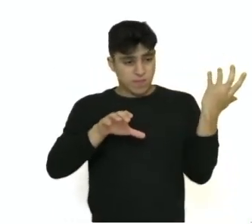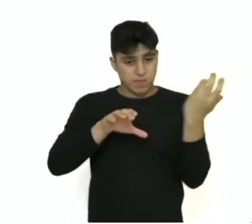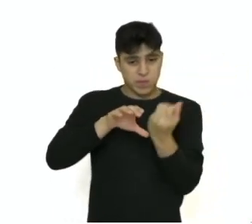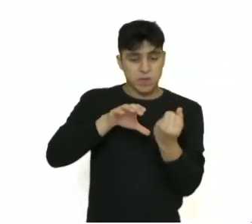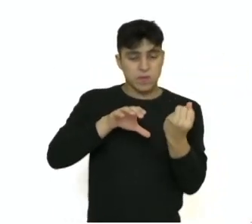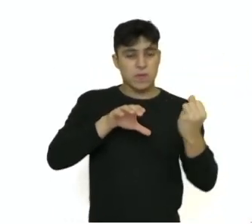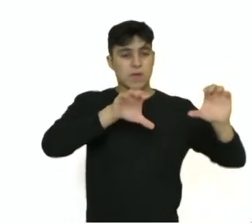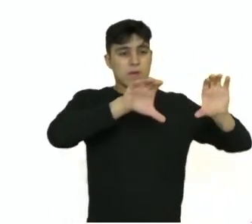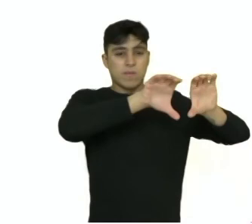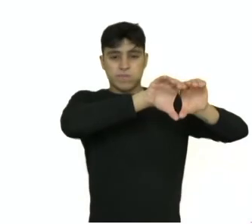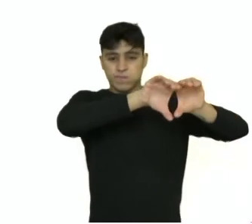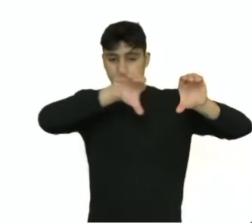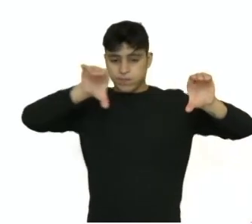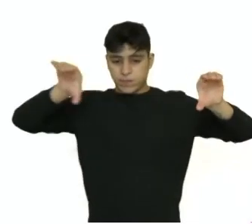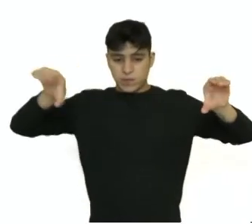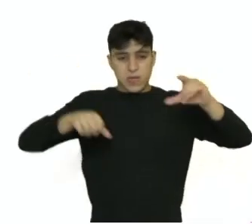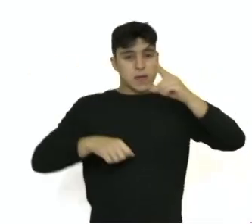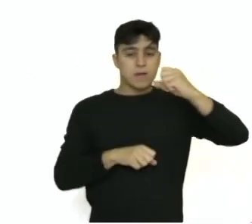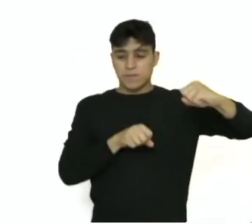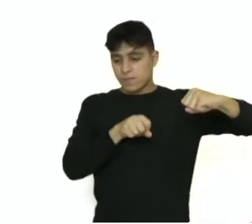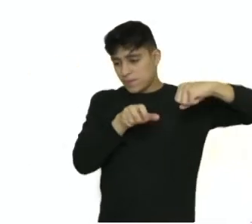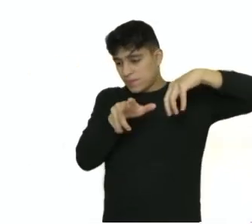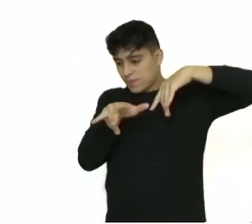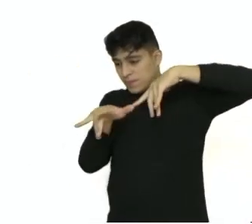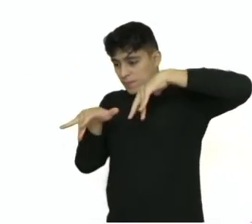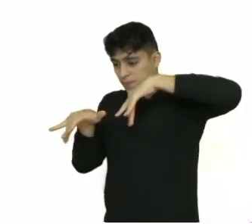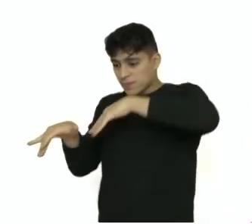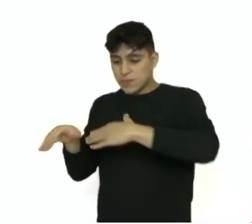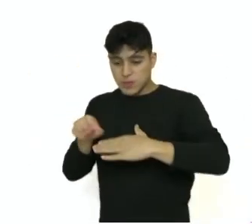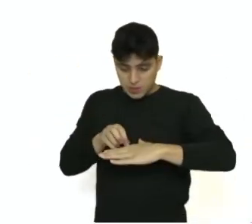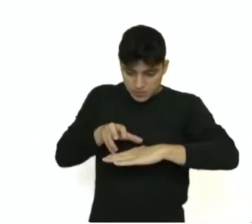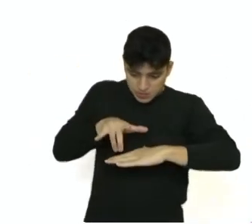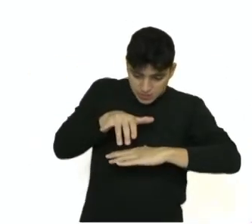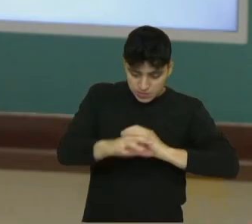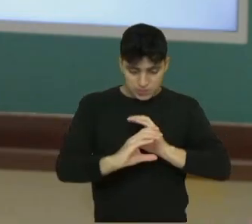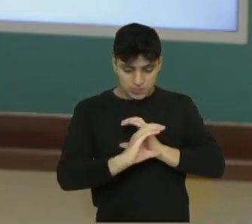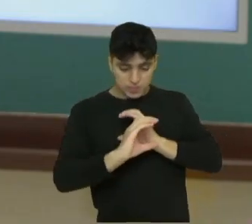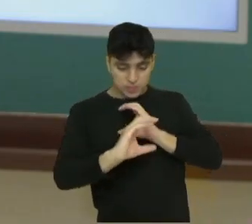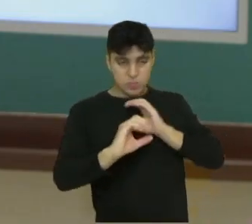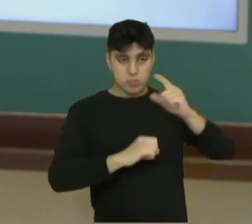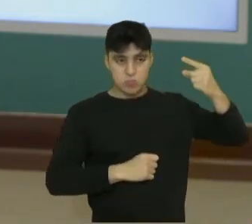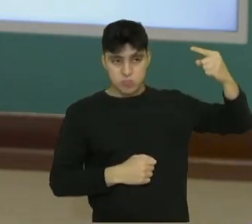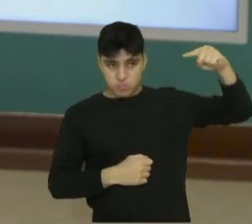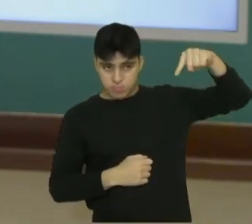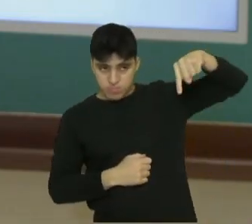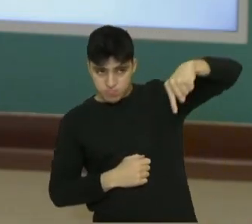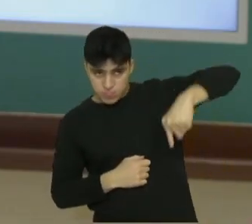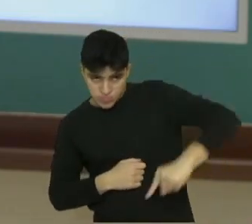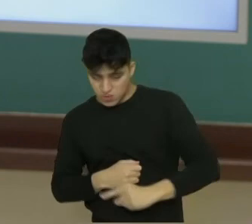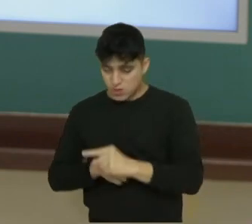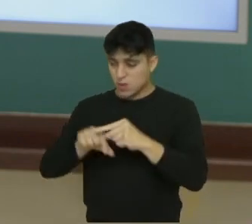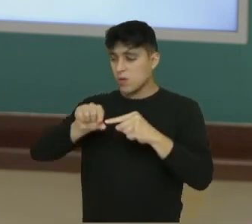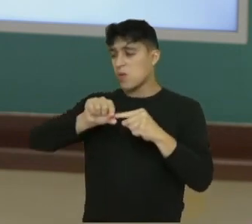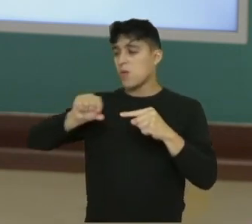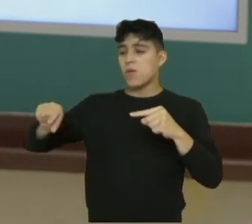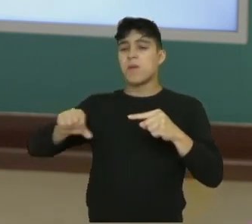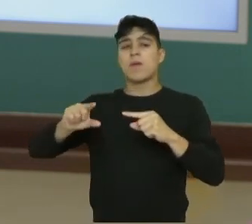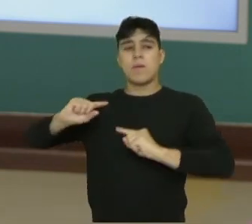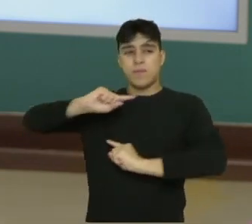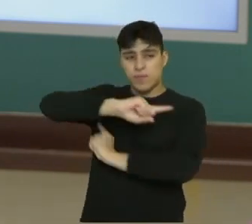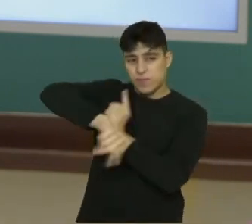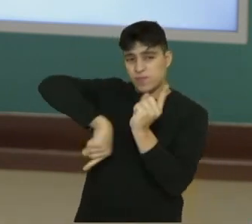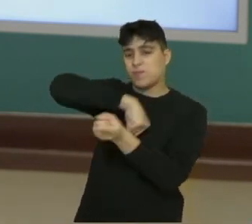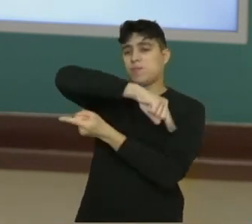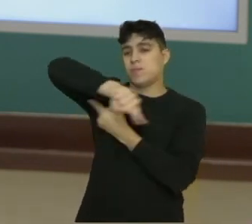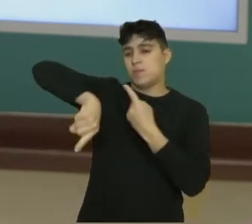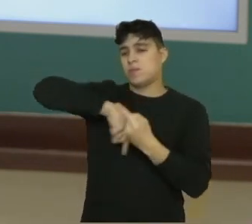água. Então, você pode perceber nesse exemplo, você tem a água, tem uma flechinha aqui que mostra que essa água é conduzida para a turbina. Então,